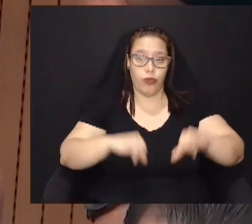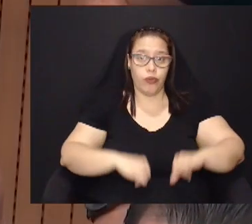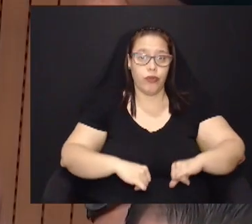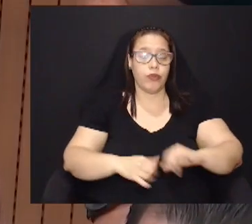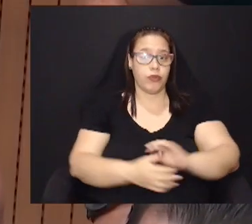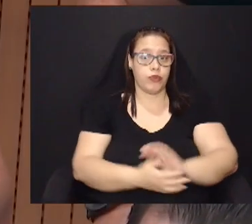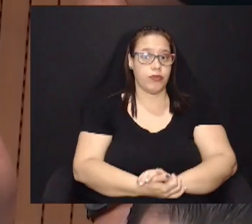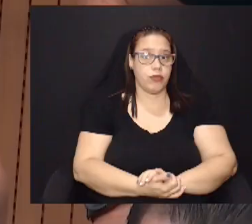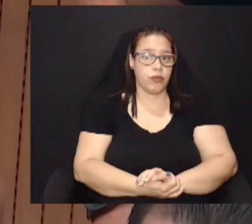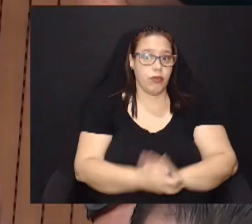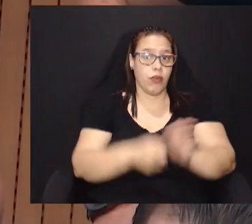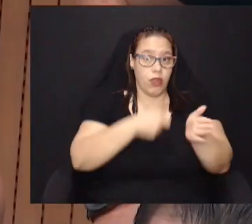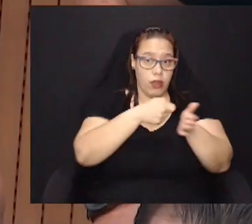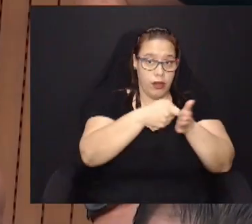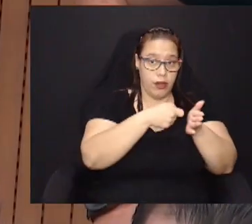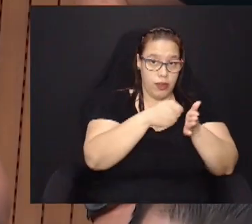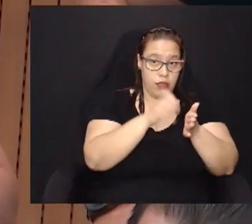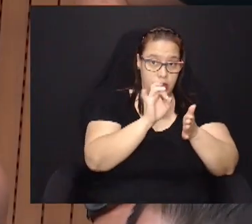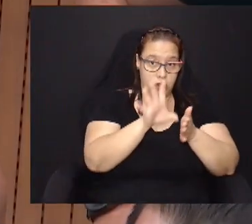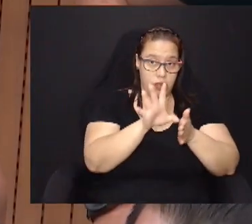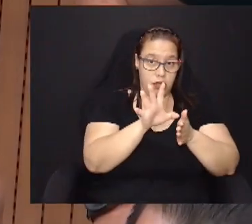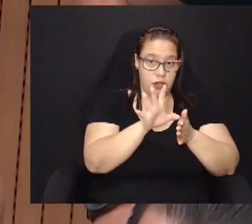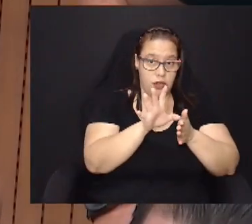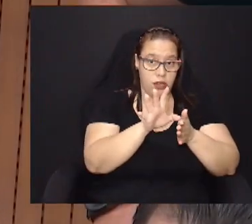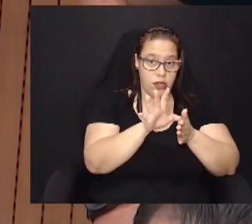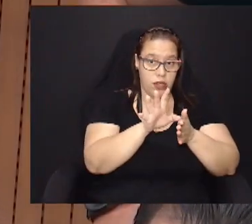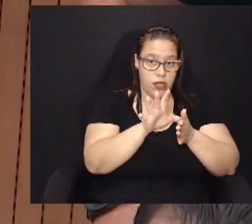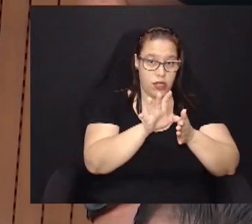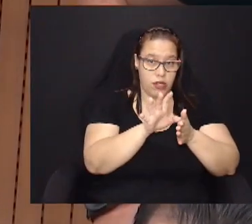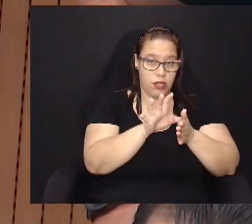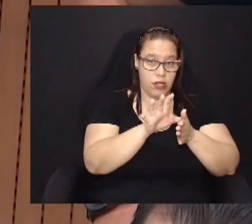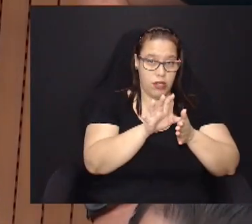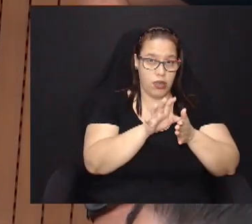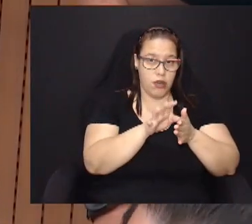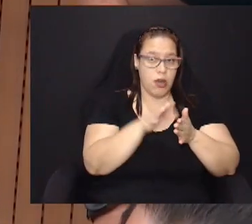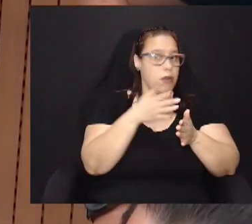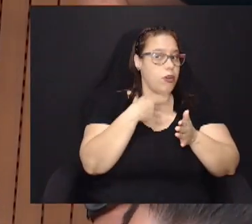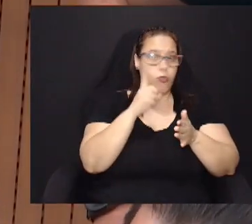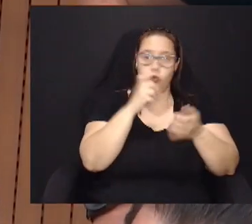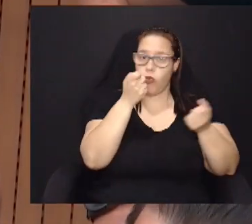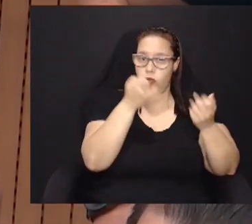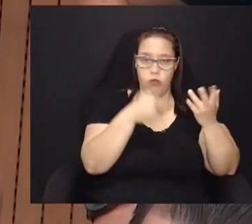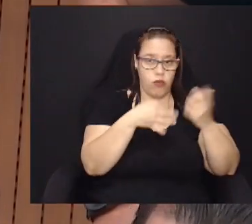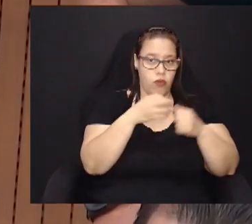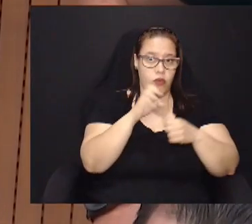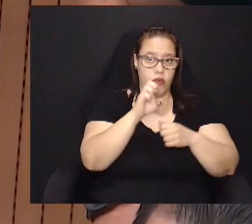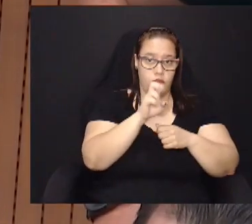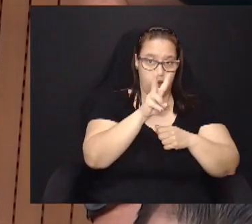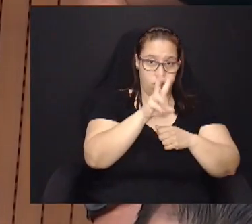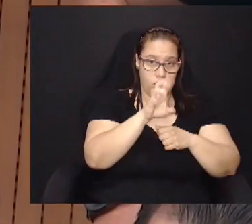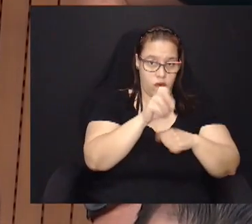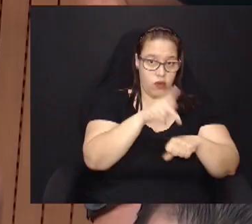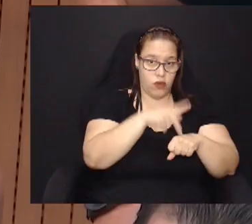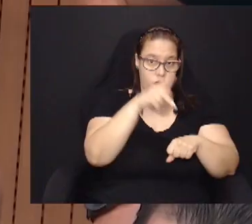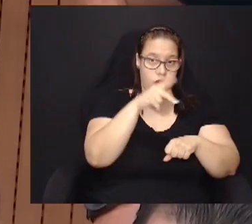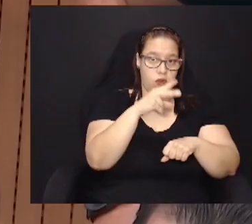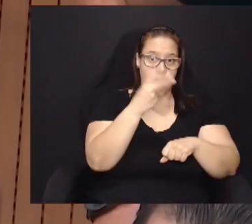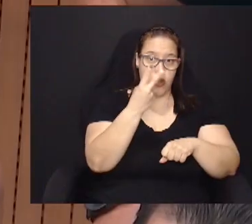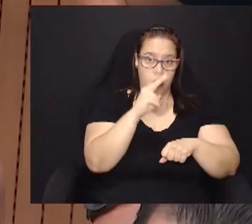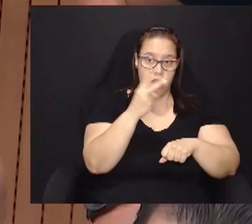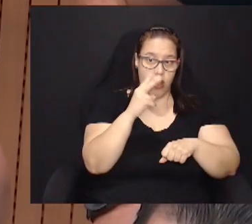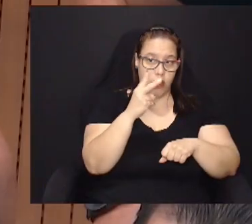Eu marquei algumas coisas aqui só para mim não ficou muito bem claro. Sobre o waive após as 22 horas,